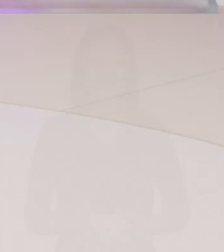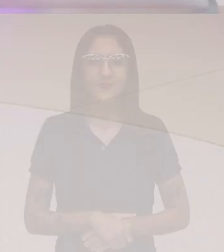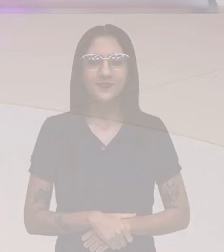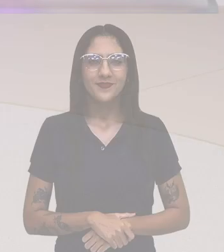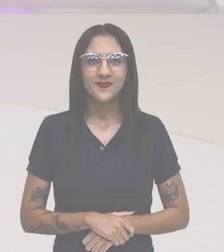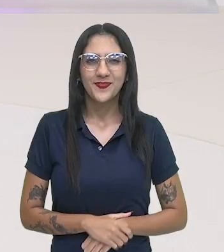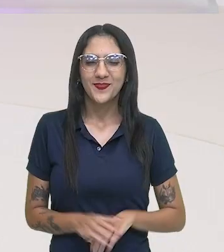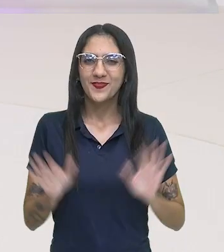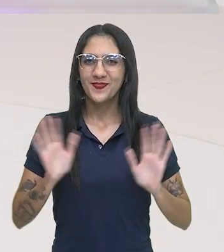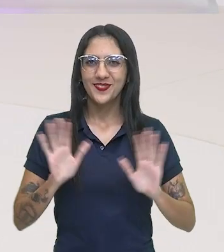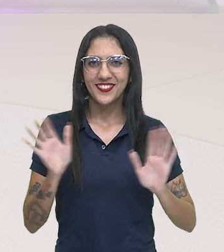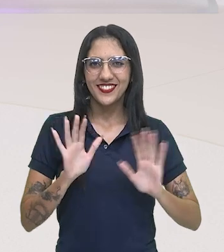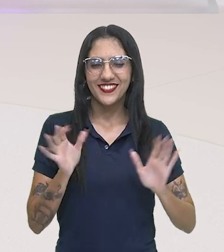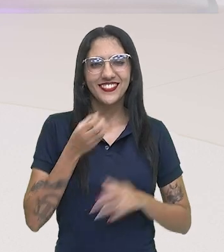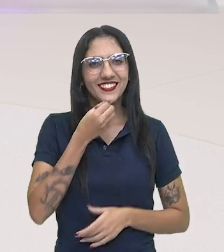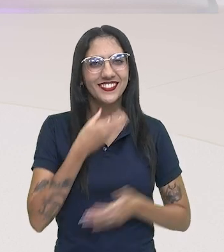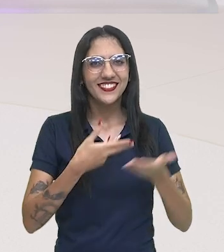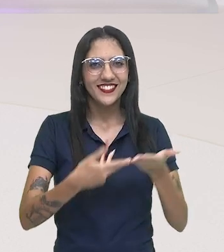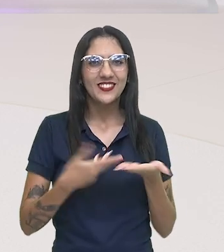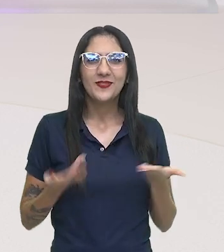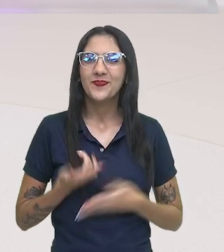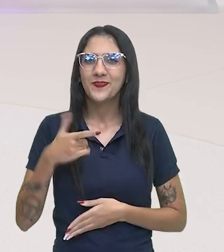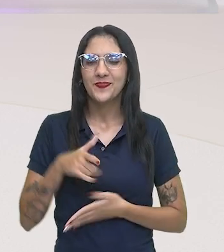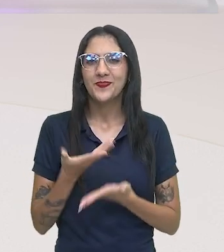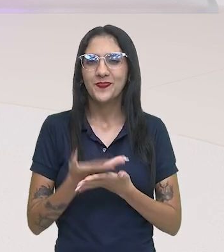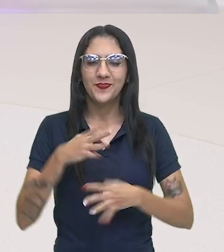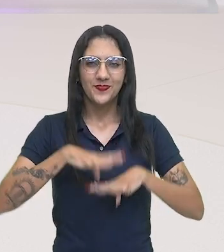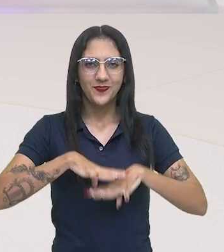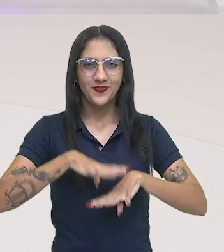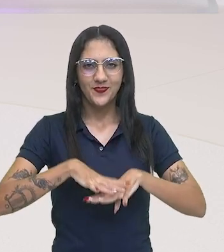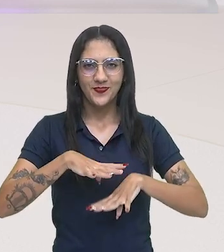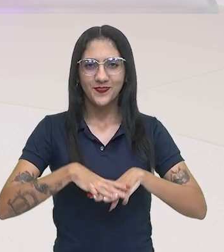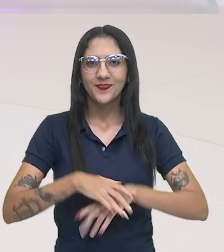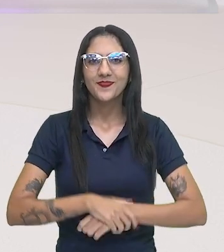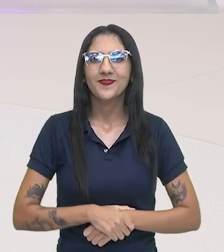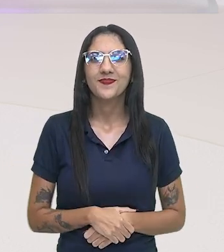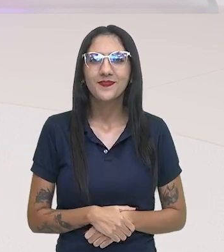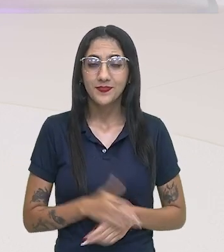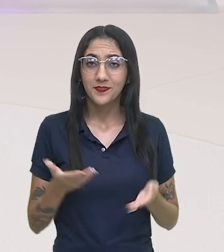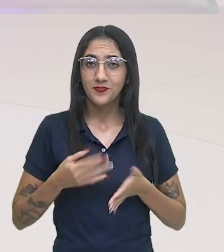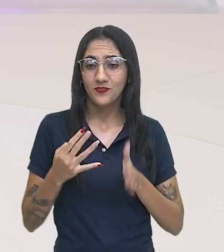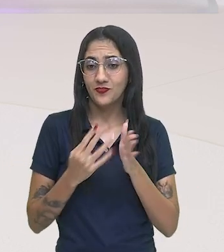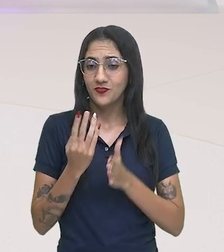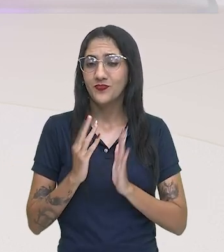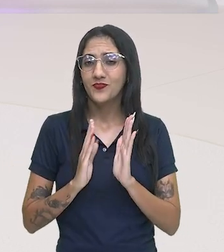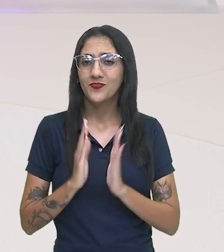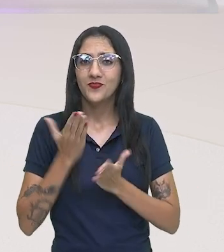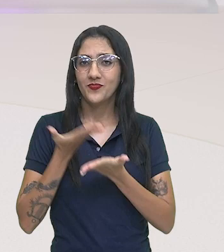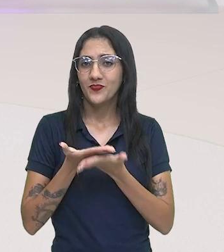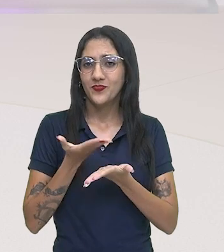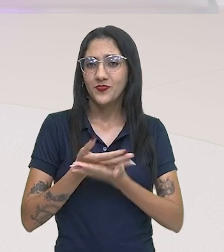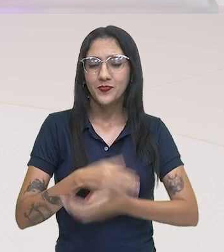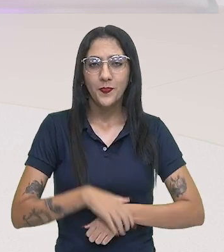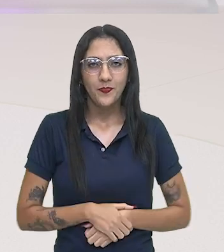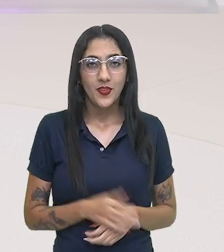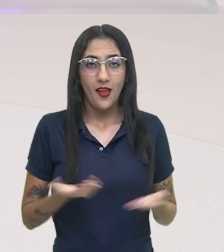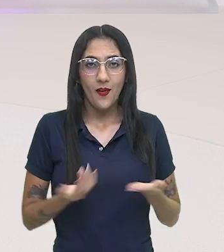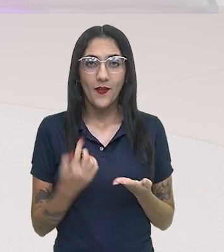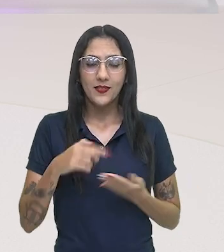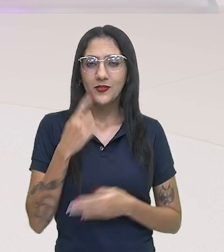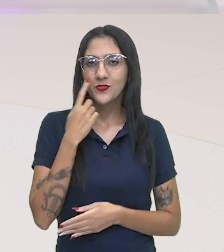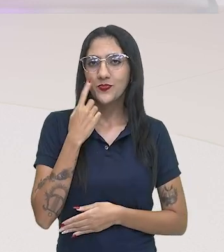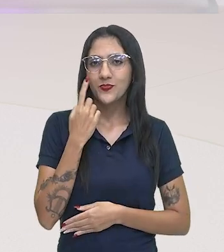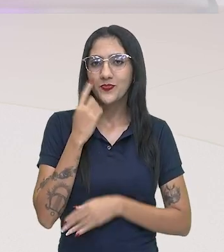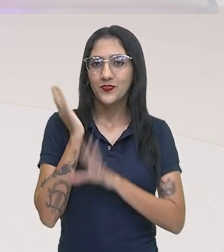Olá, seja bem-vindo a mais uma aula aqui do componente matemática. Estamos na unidade 4 e eu te convido para acompanhar aí a